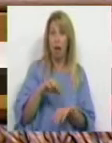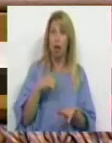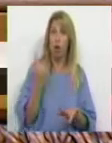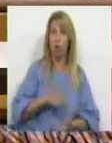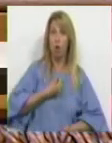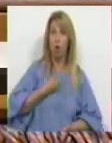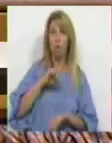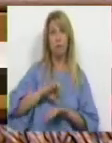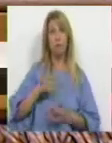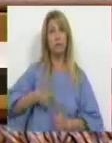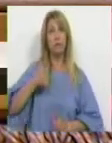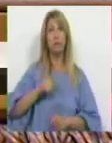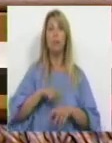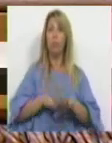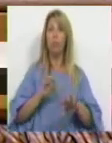preocupações.